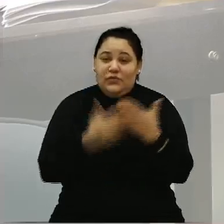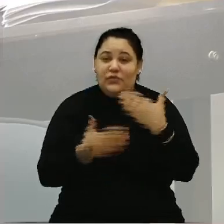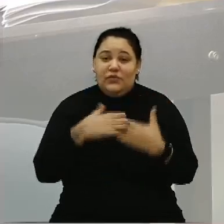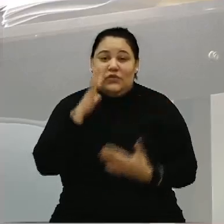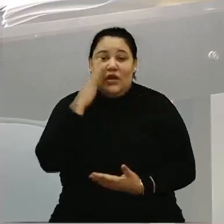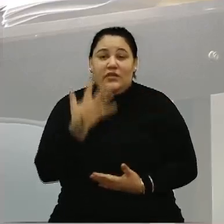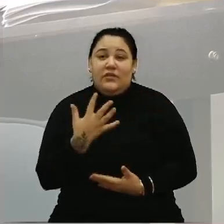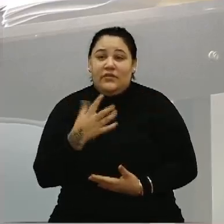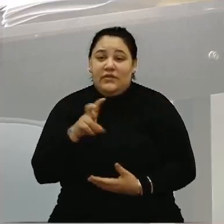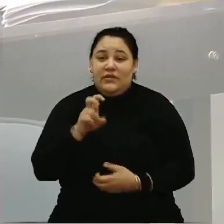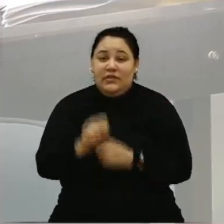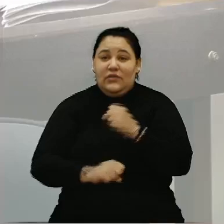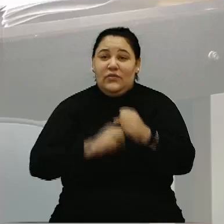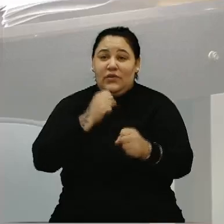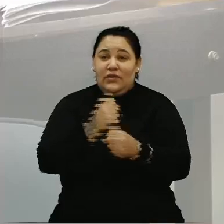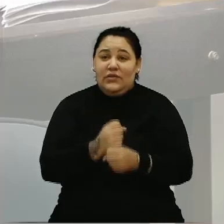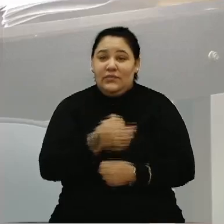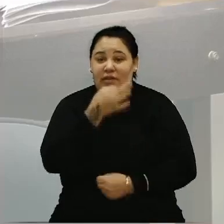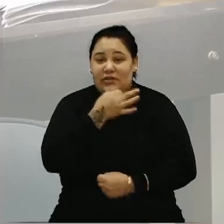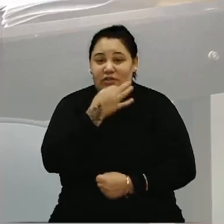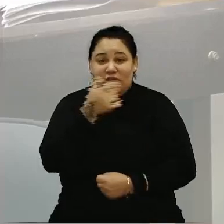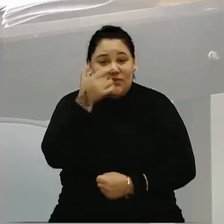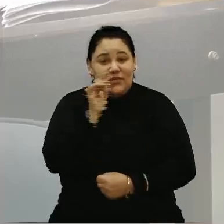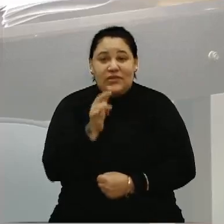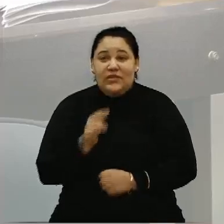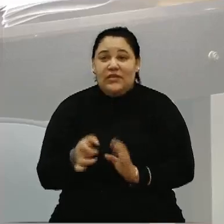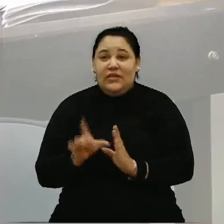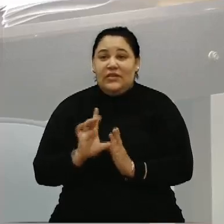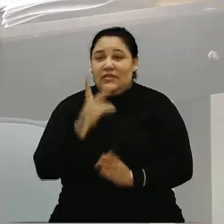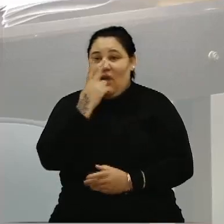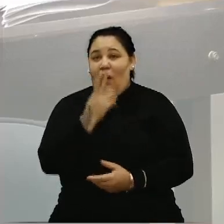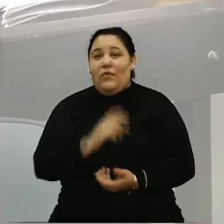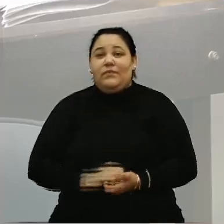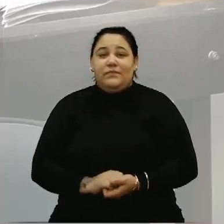vai ver, em 5 anos eu dou para Caxias voltar ao que tinha em abril.